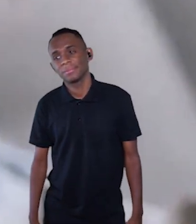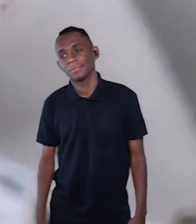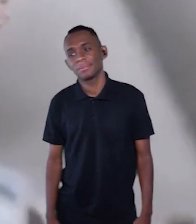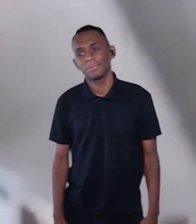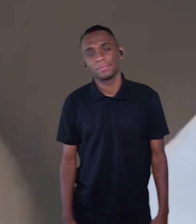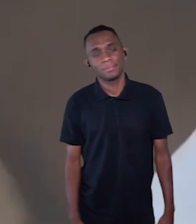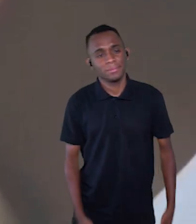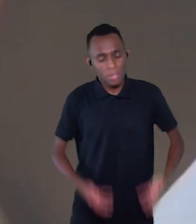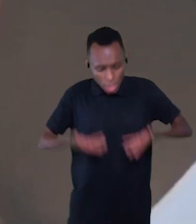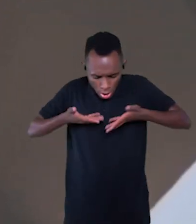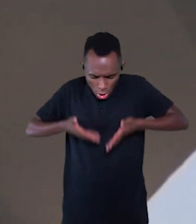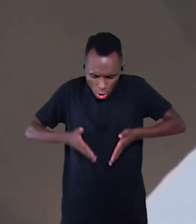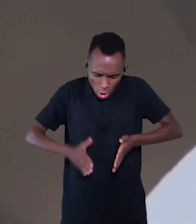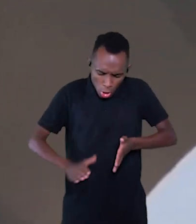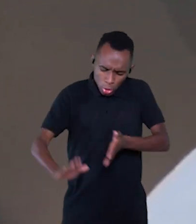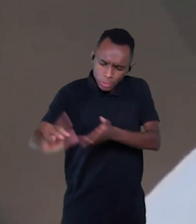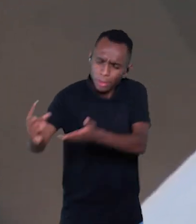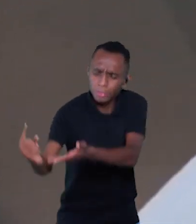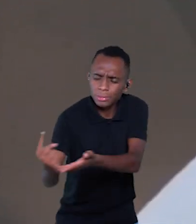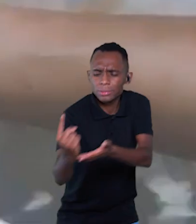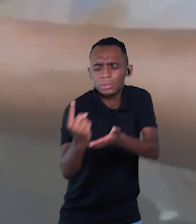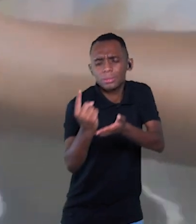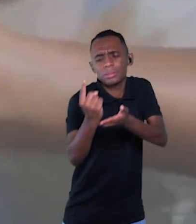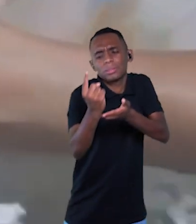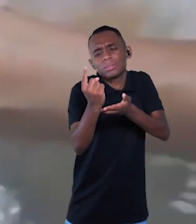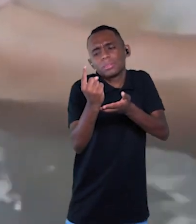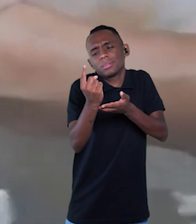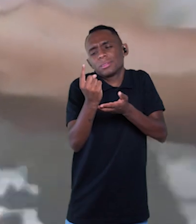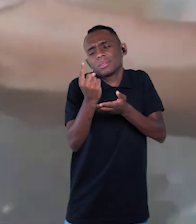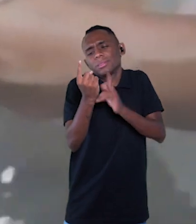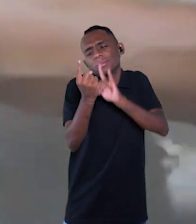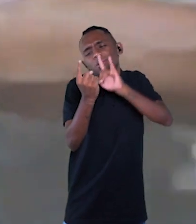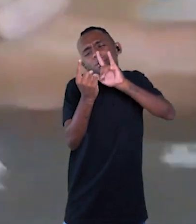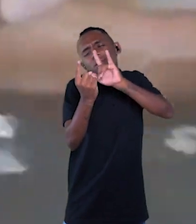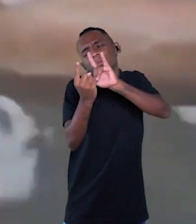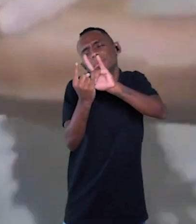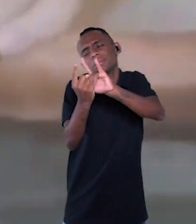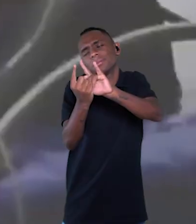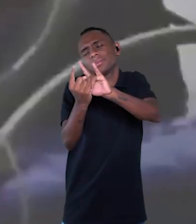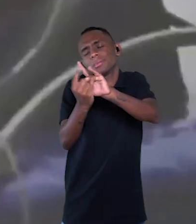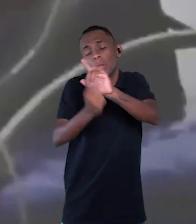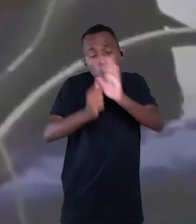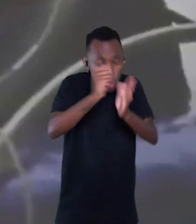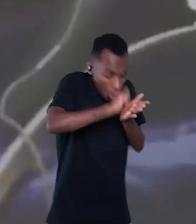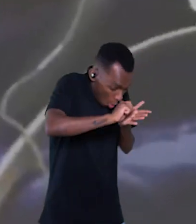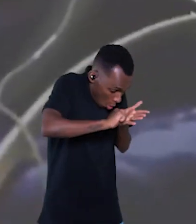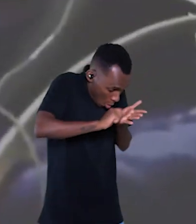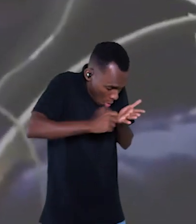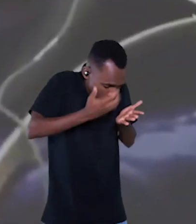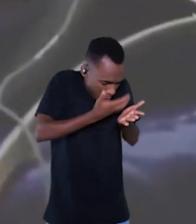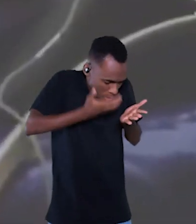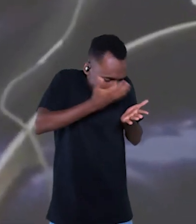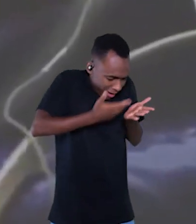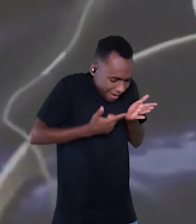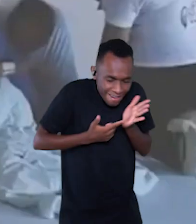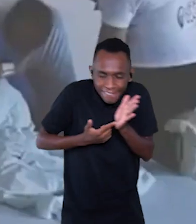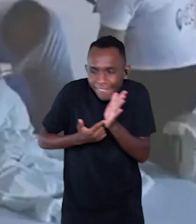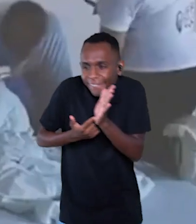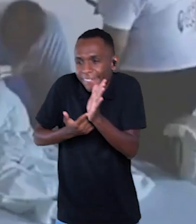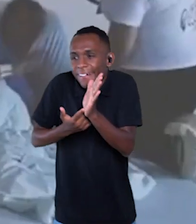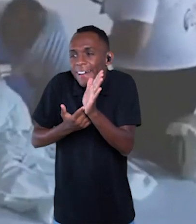Quando você chegar, amor, uma doce canção vai estar